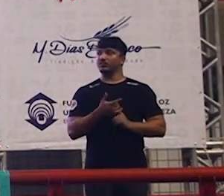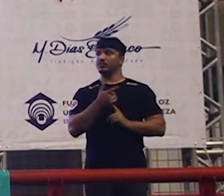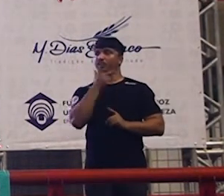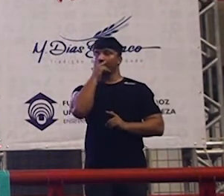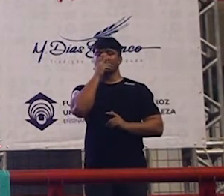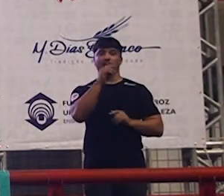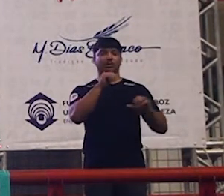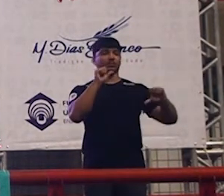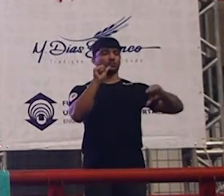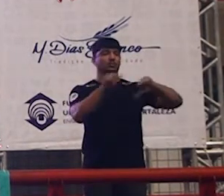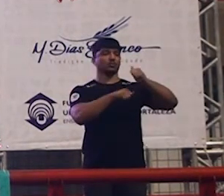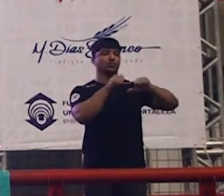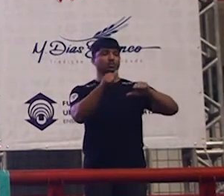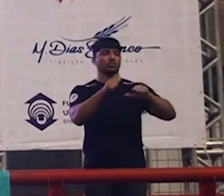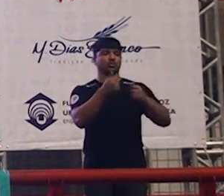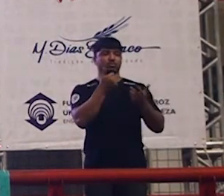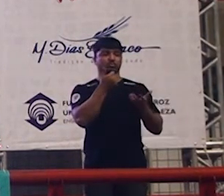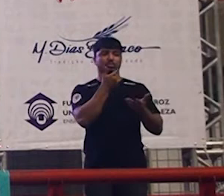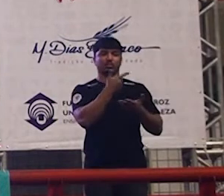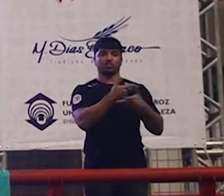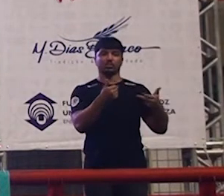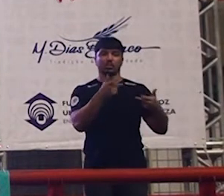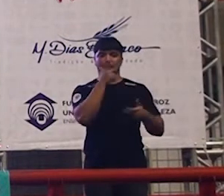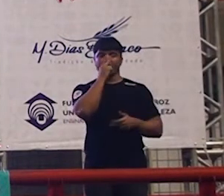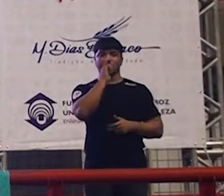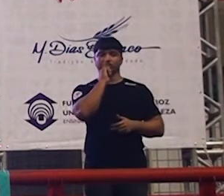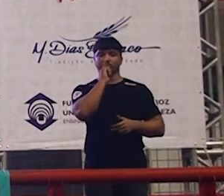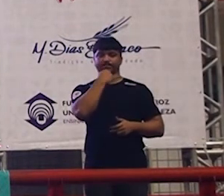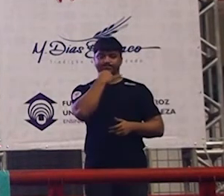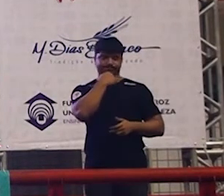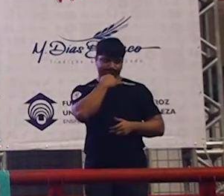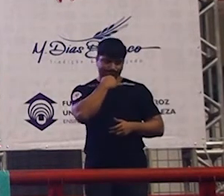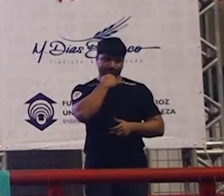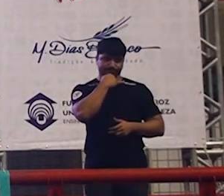emoticon, que remete à tristeza.